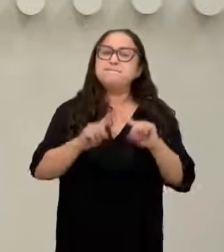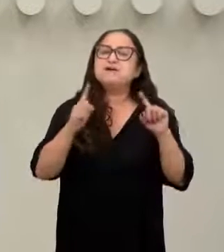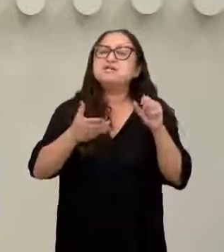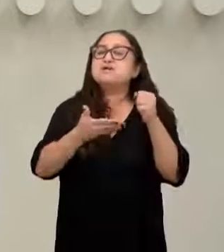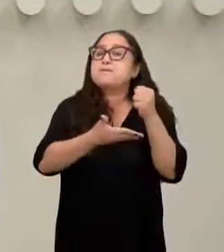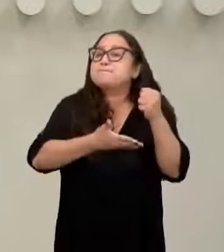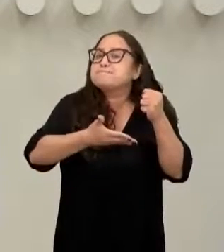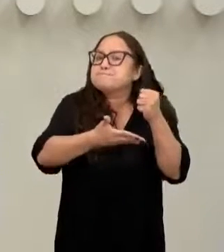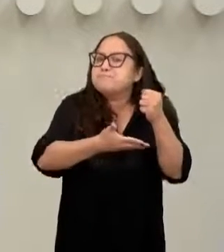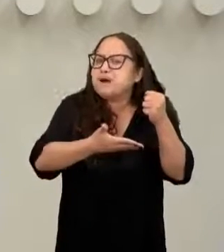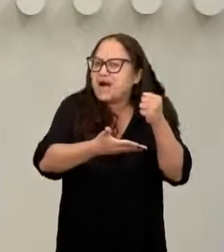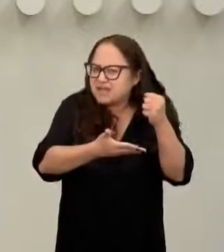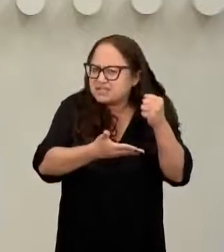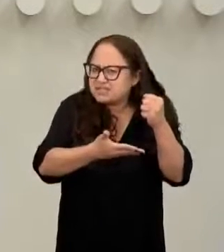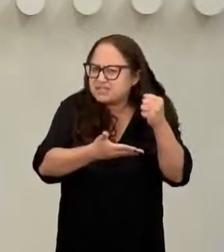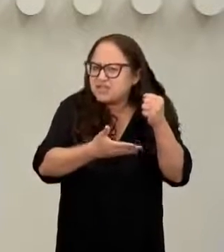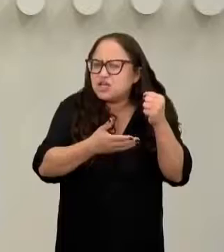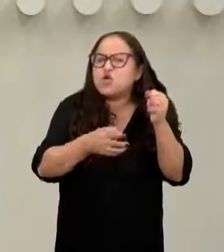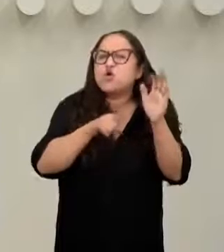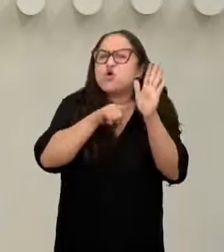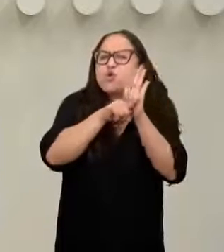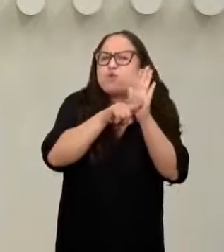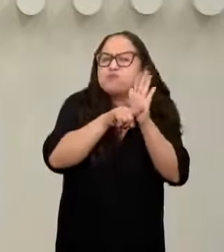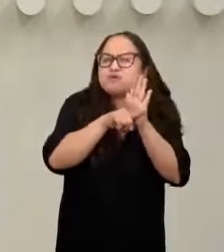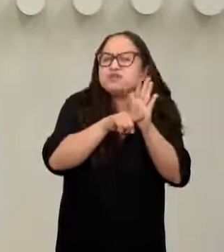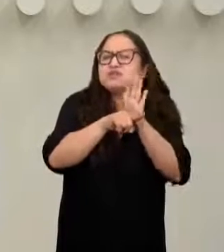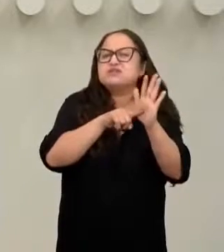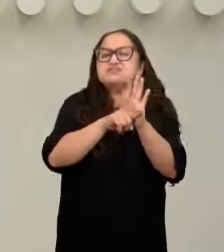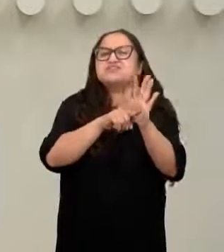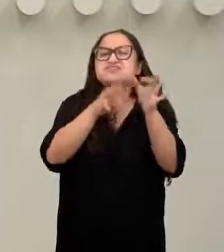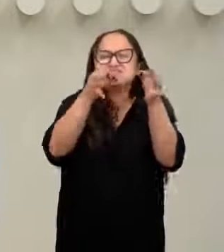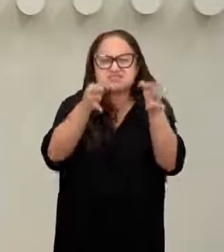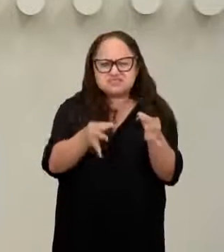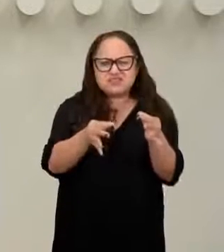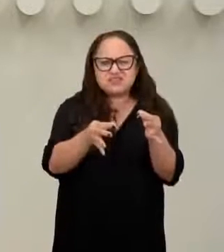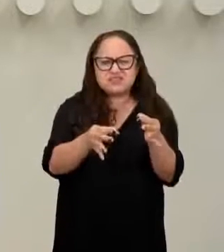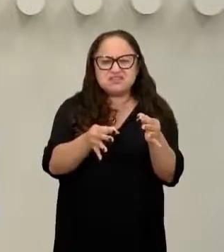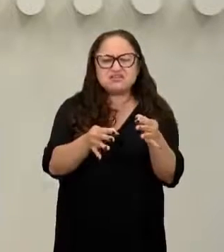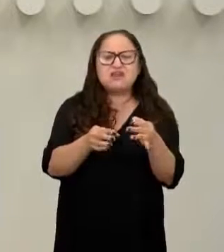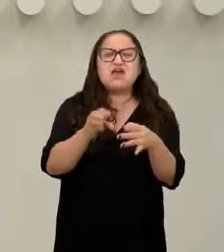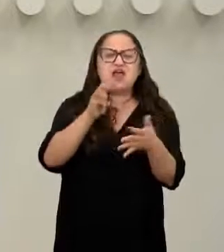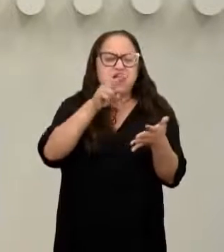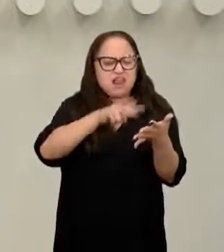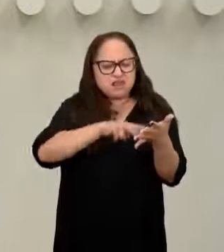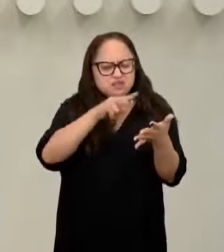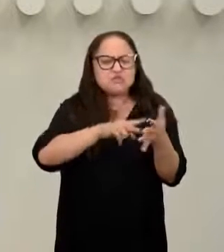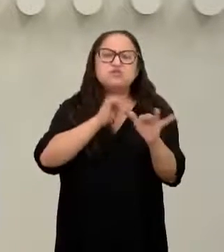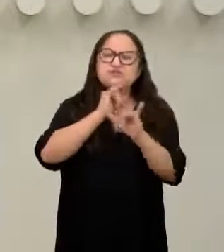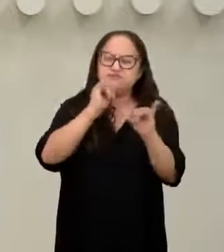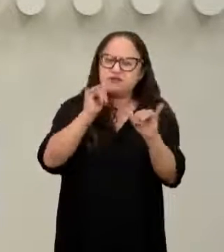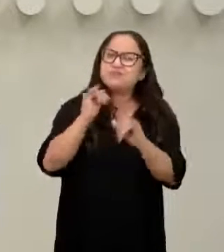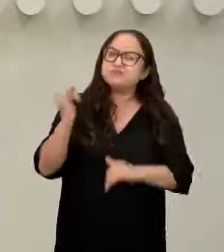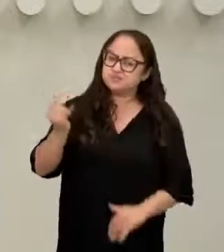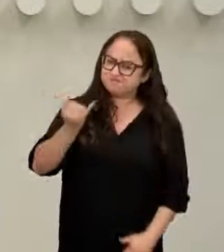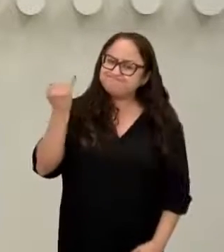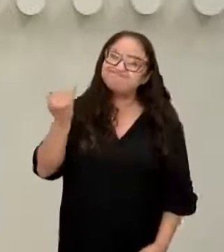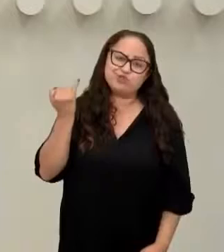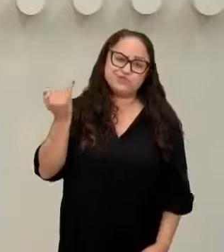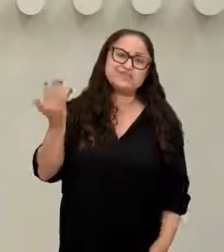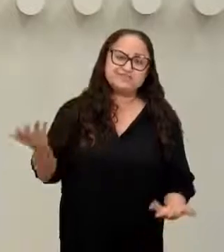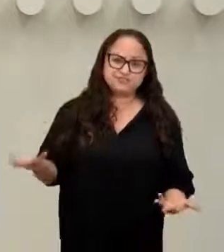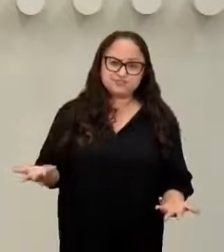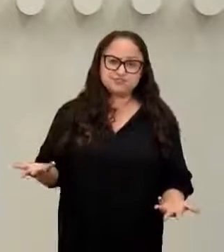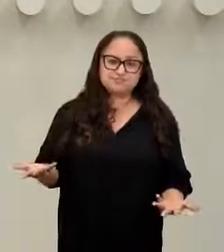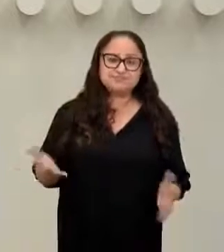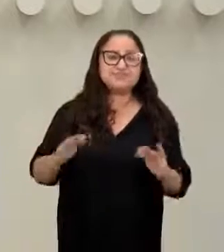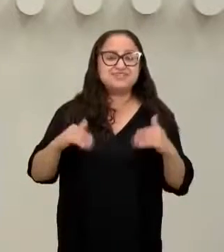com argumentos válidos, você precisa, no mínimo, de leitura, no mínimo de informação. O mínimo de informação.